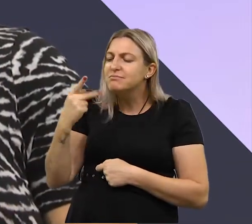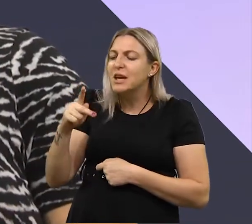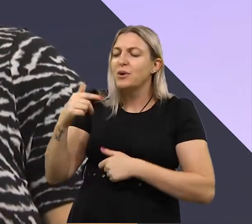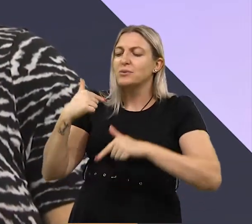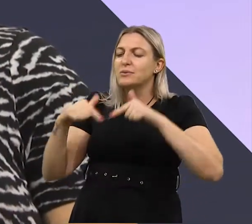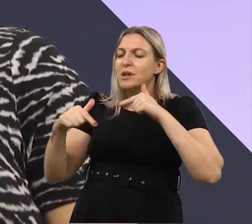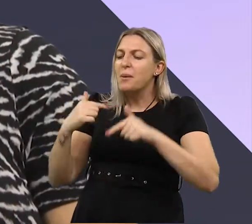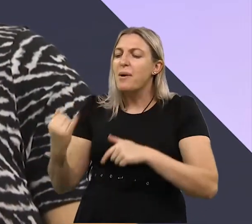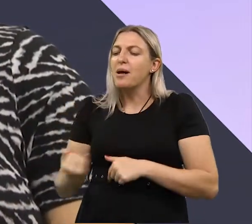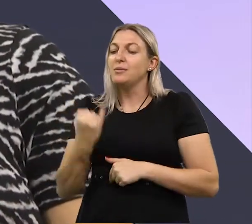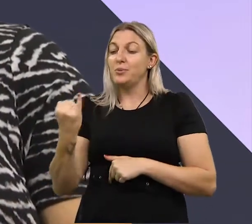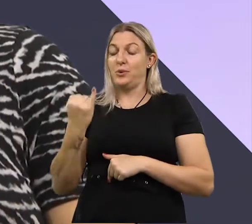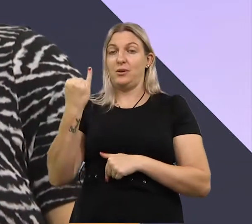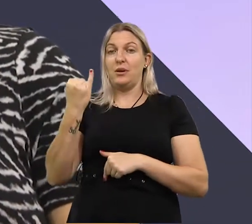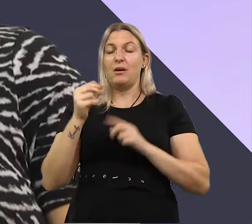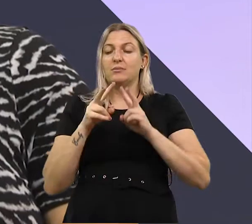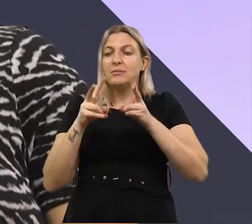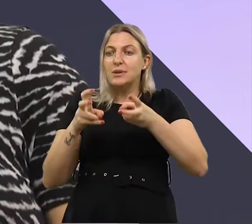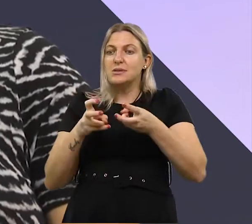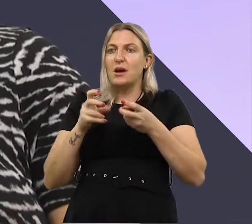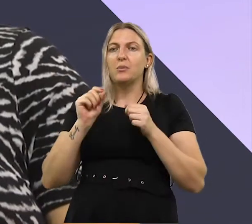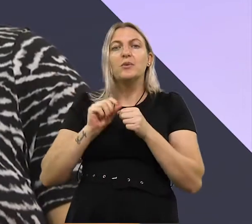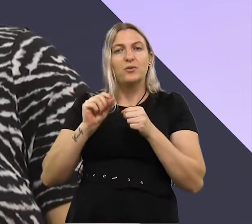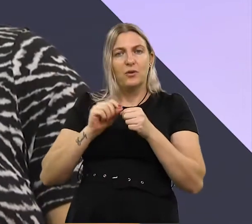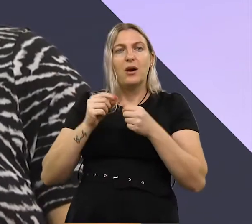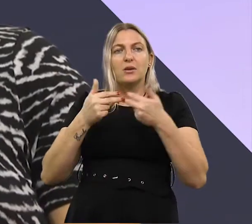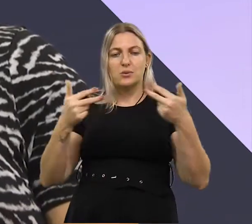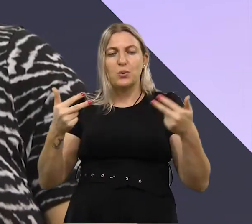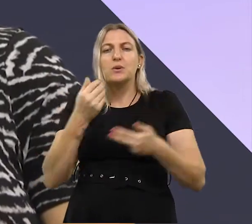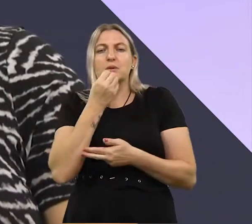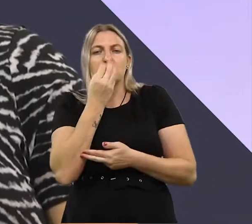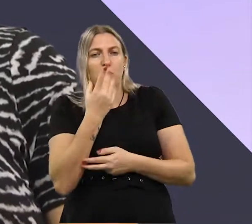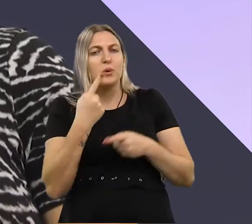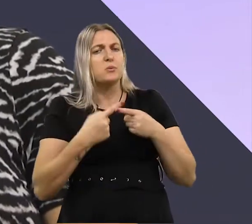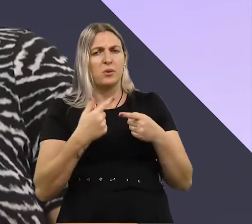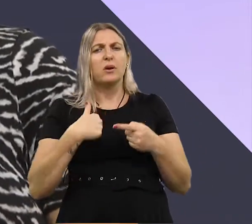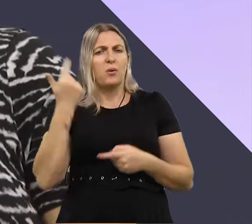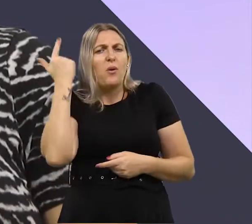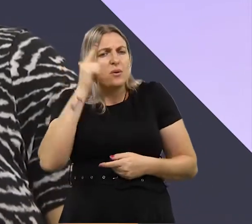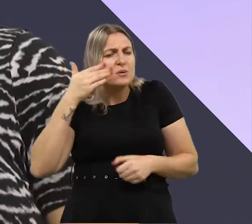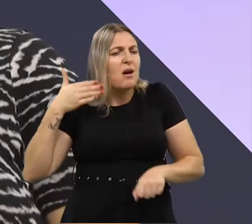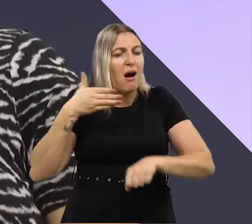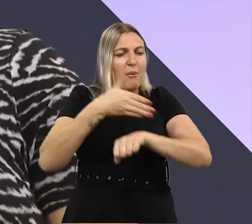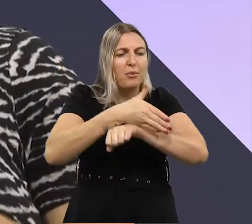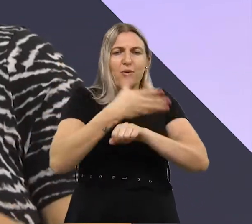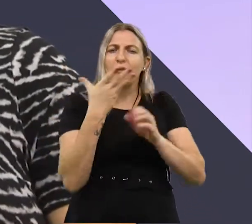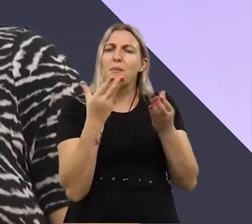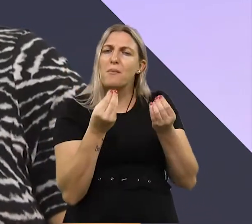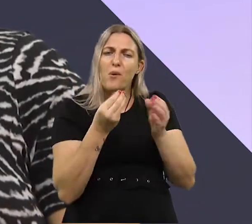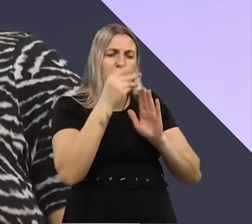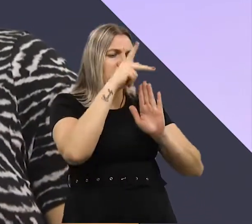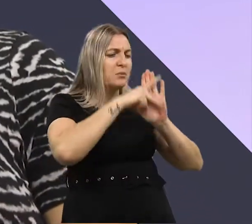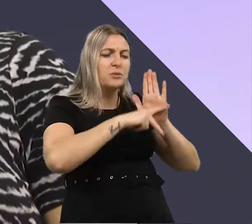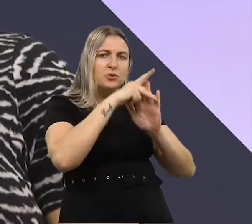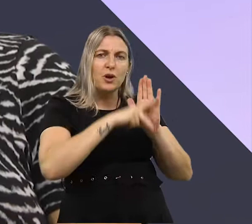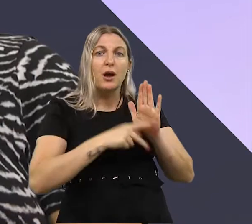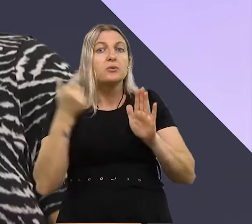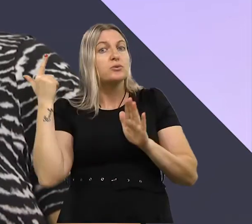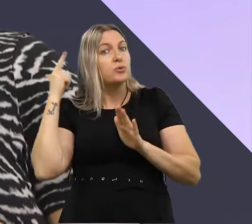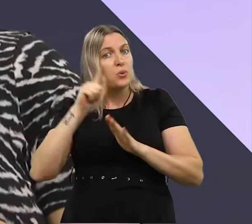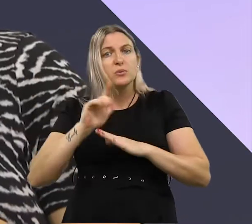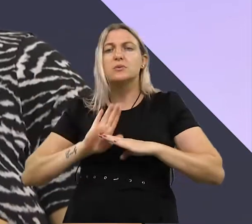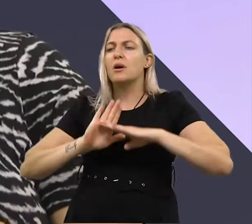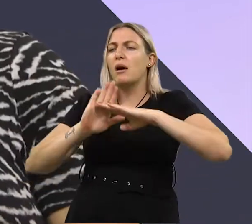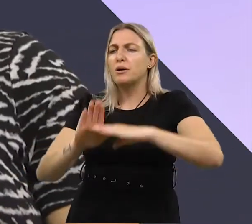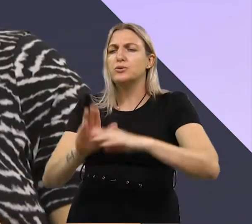certa forma você está produzindo algo de bom, né? Porque eu consegui aprovar muitos projetos, eu consegui ajudar muitas